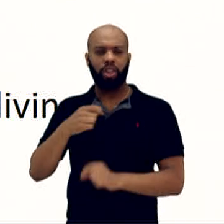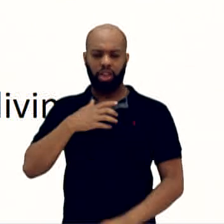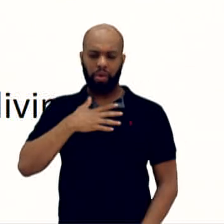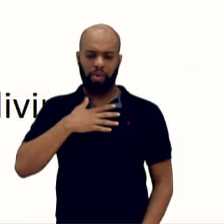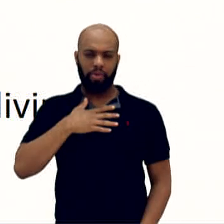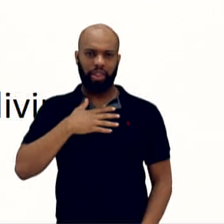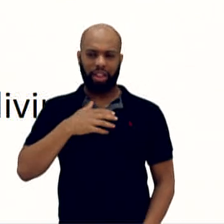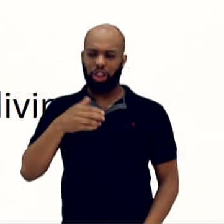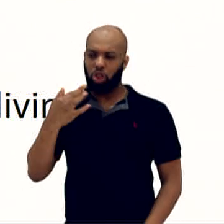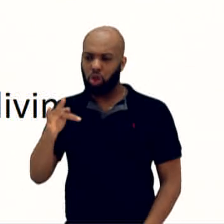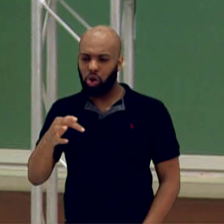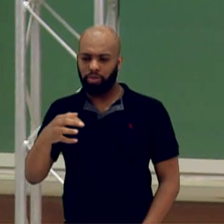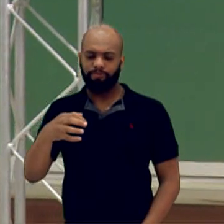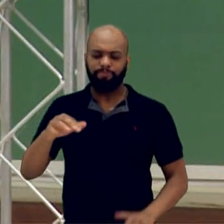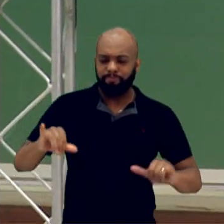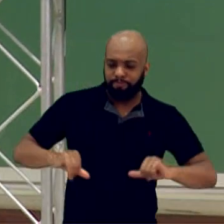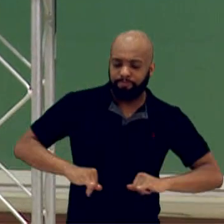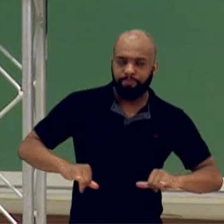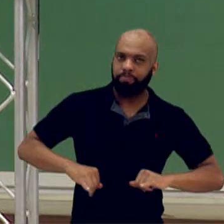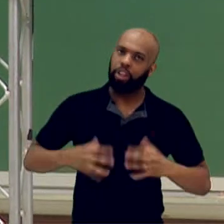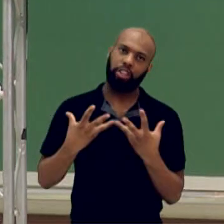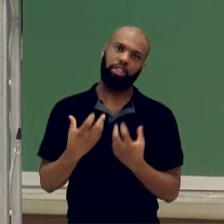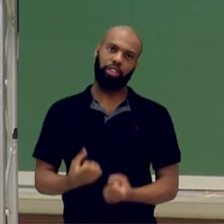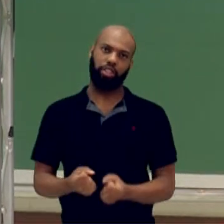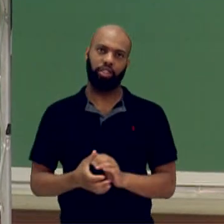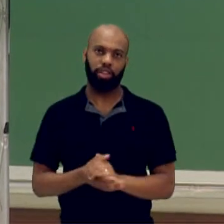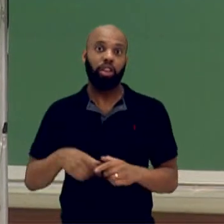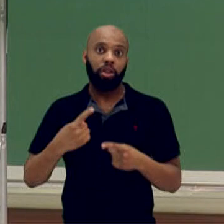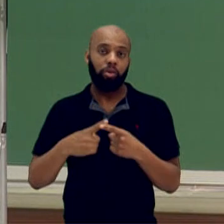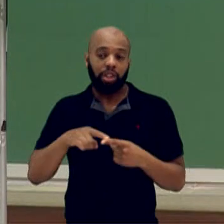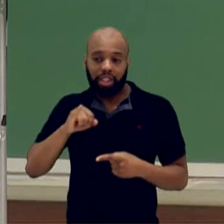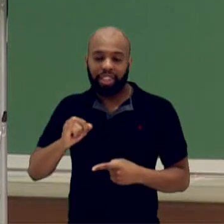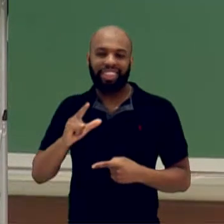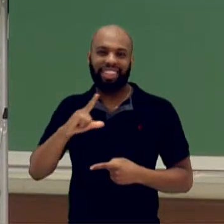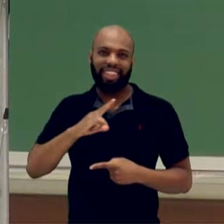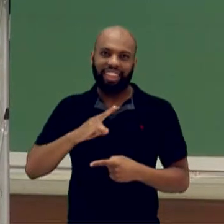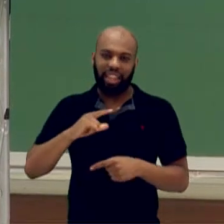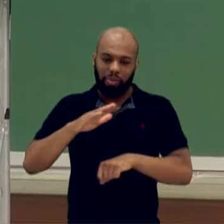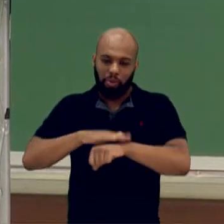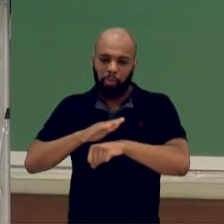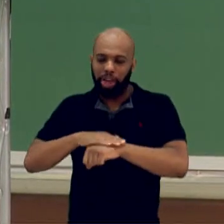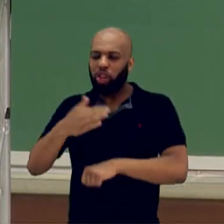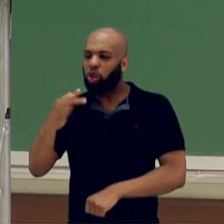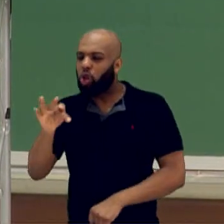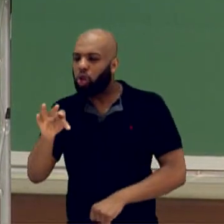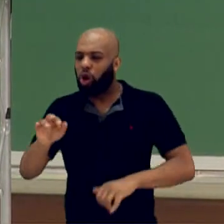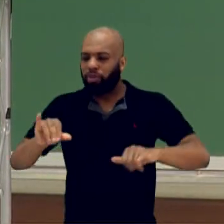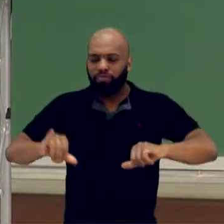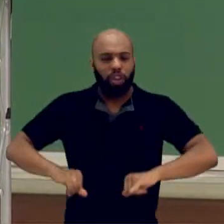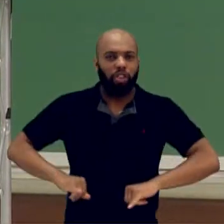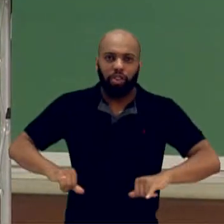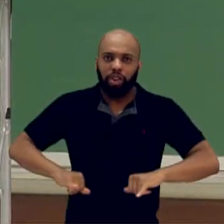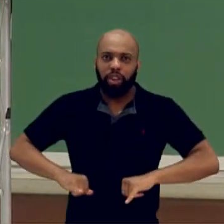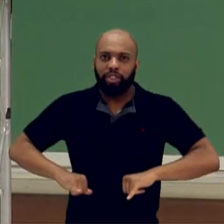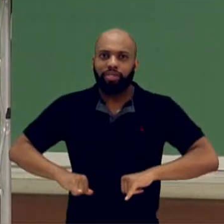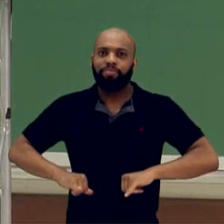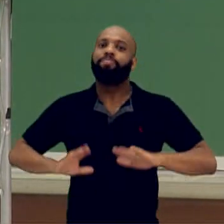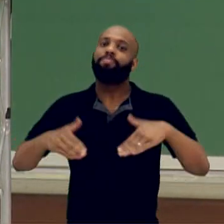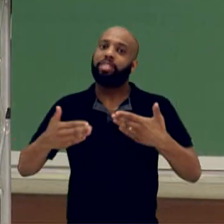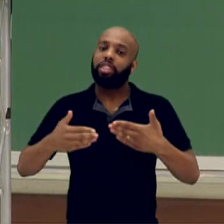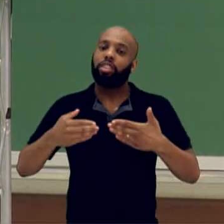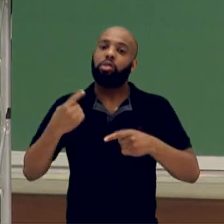da dor e do sofrimento. Né? Por quê? Porque se você está nesse momento de dor ou sofrimento, isso é uma coisa que, segundo o estoico,